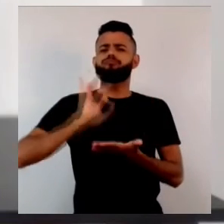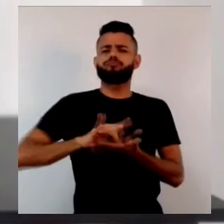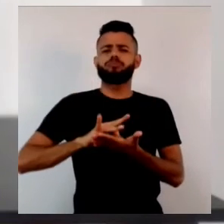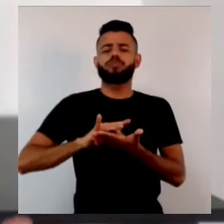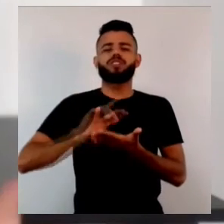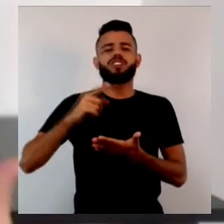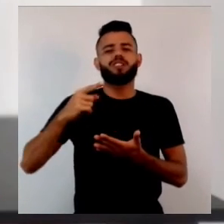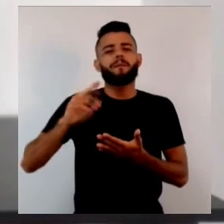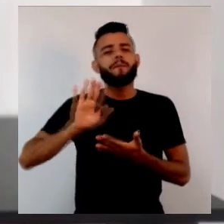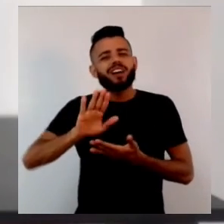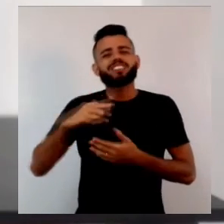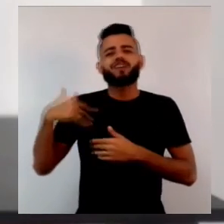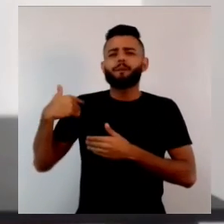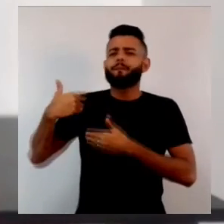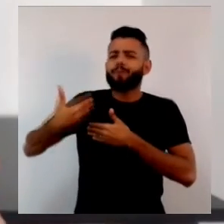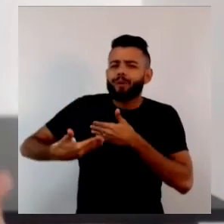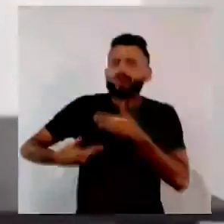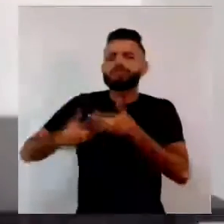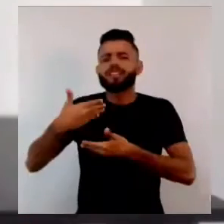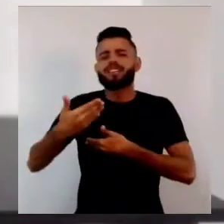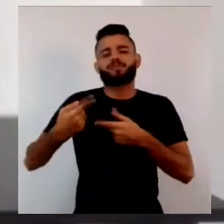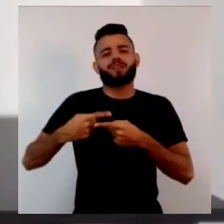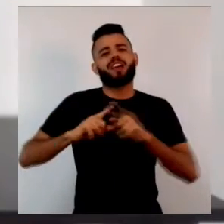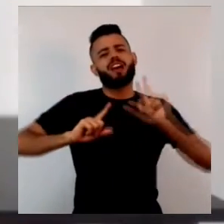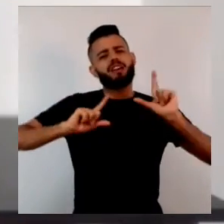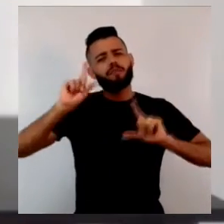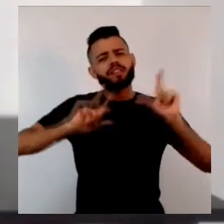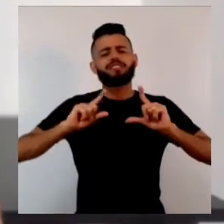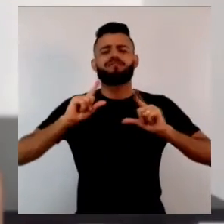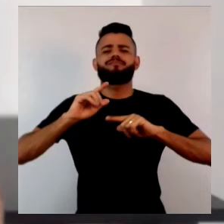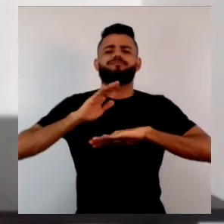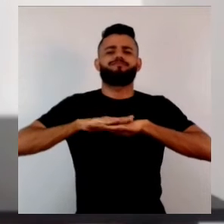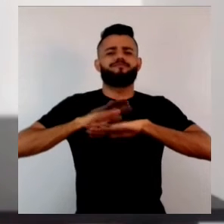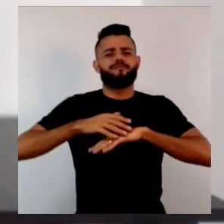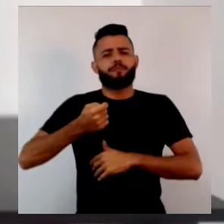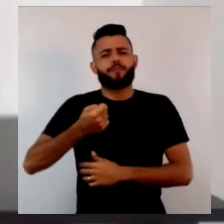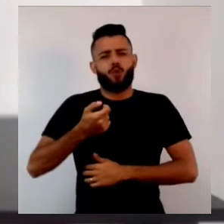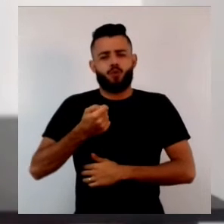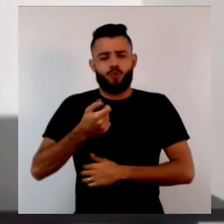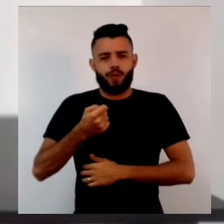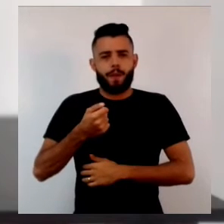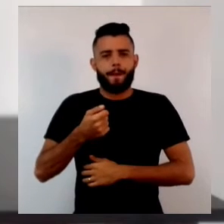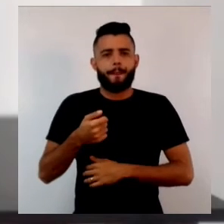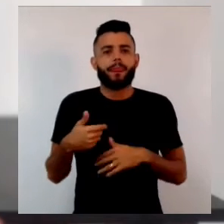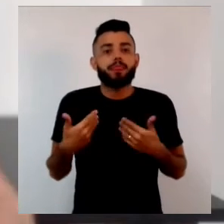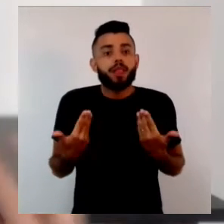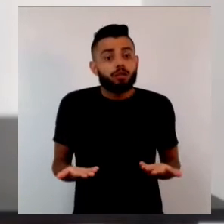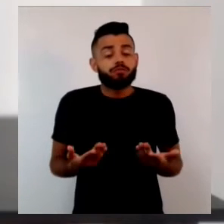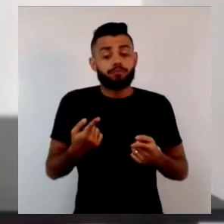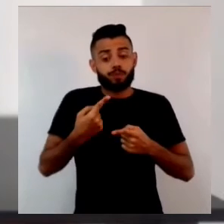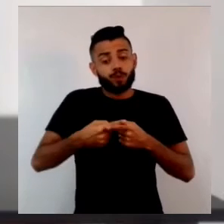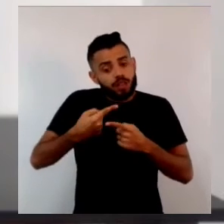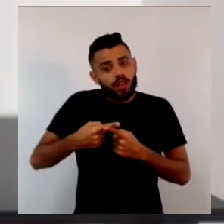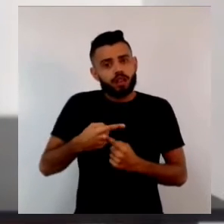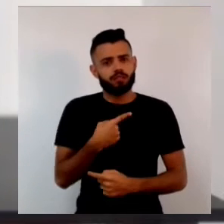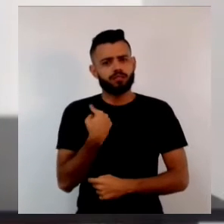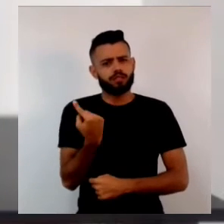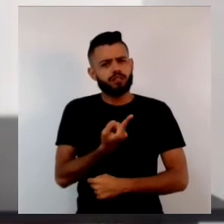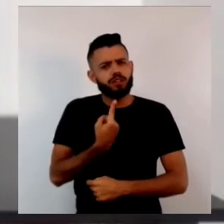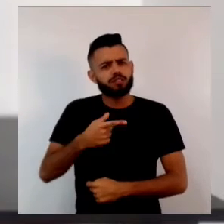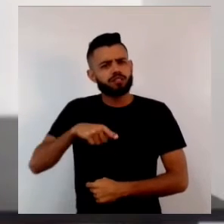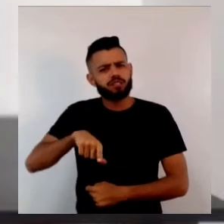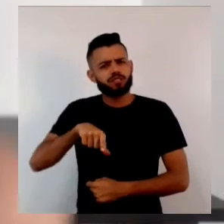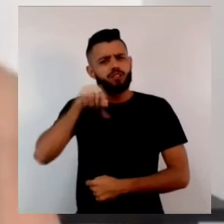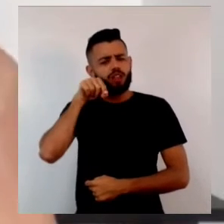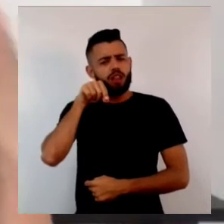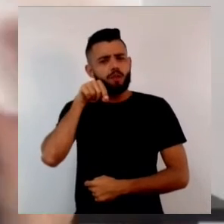importante, que a imprensa faz pouco ainda. Então, assim, por que que nós escolhemos, né, no nosso veículo, se a